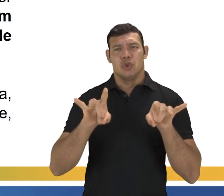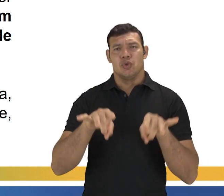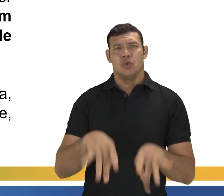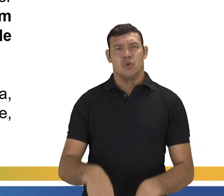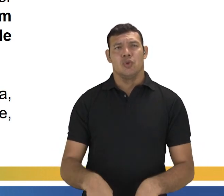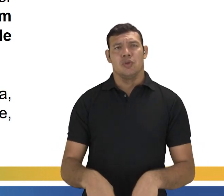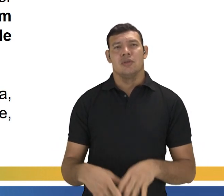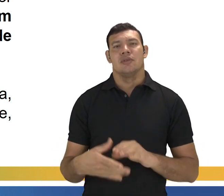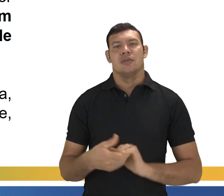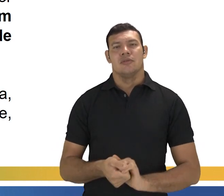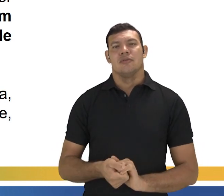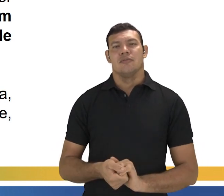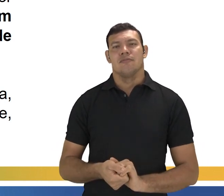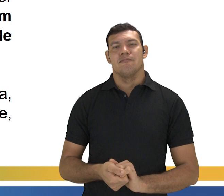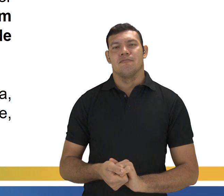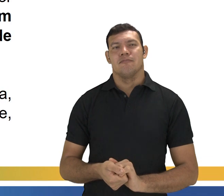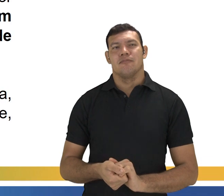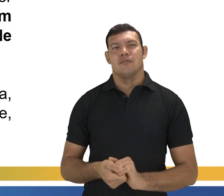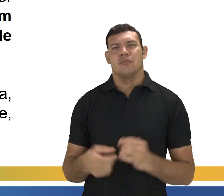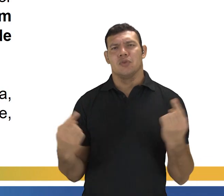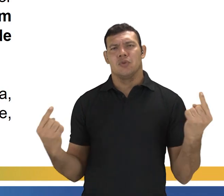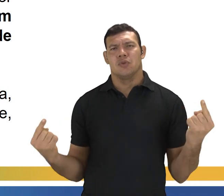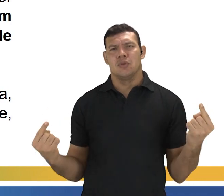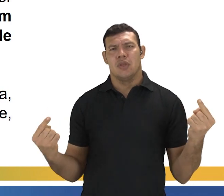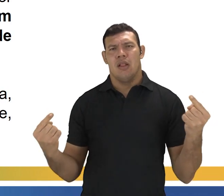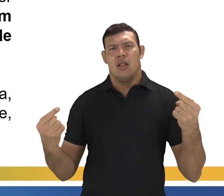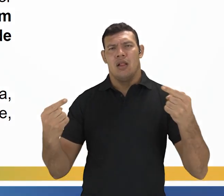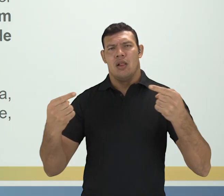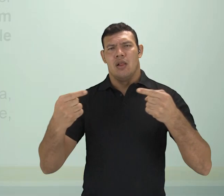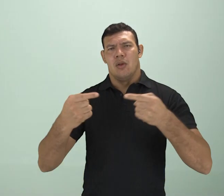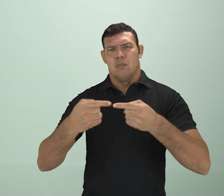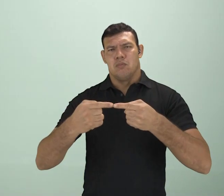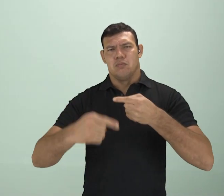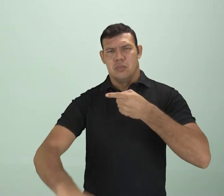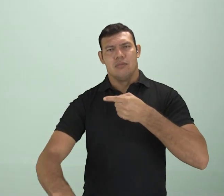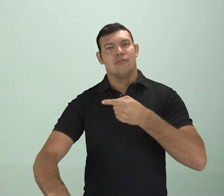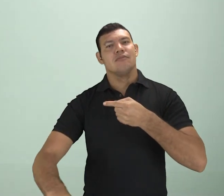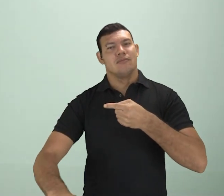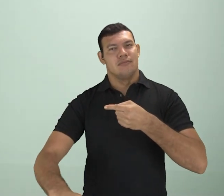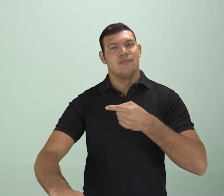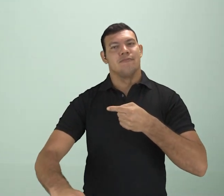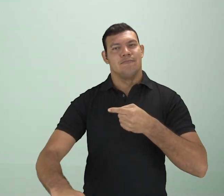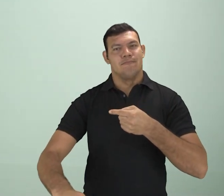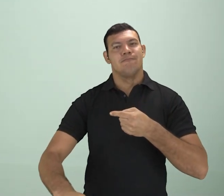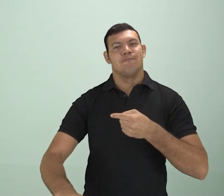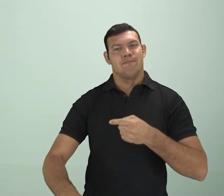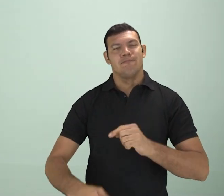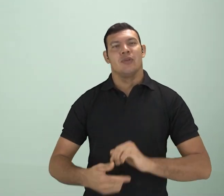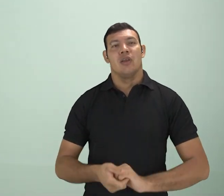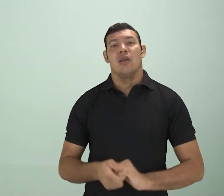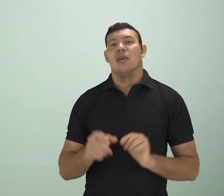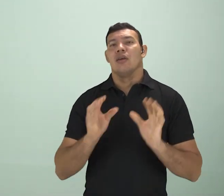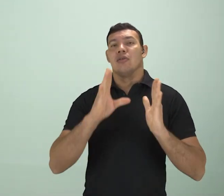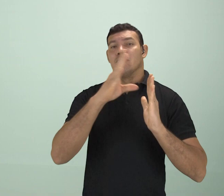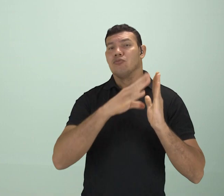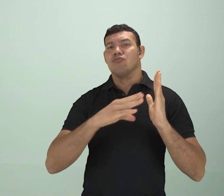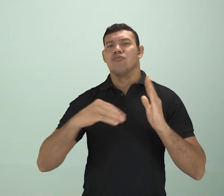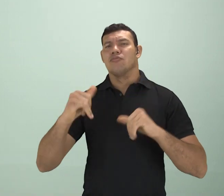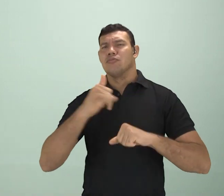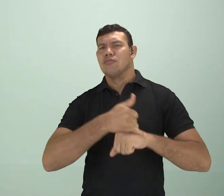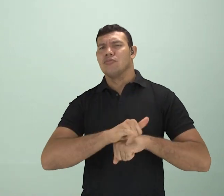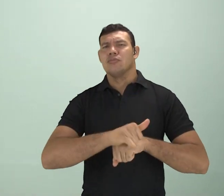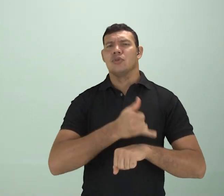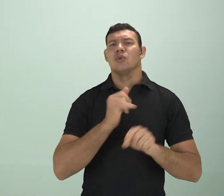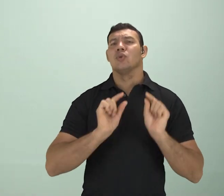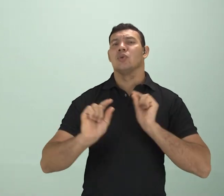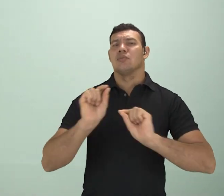a de contraposição. É aquela em que você se opõe a uma ideia que você já apresentou. Então, nesse modelo de estratégia